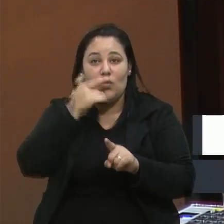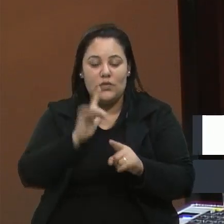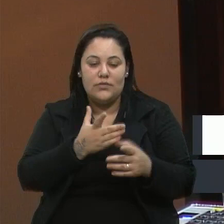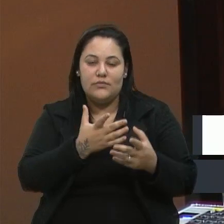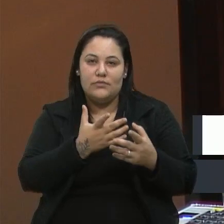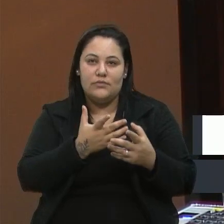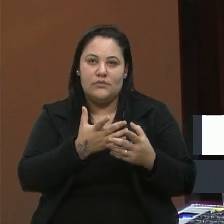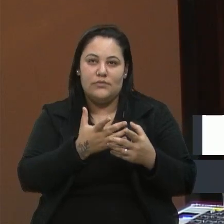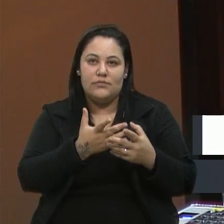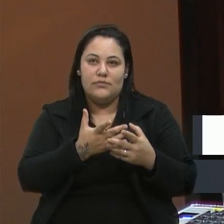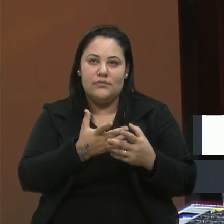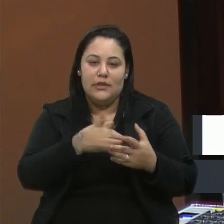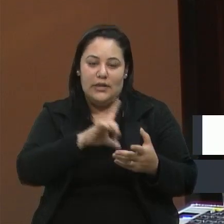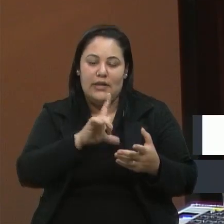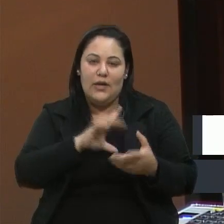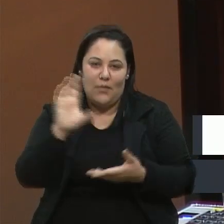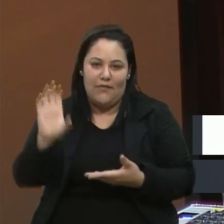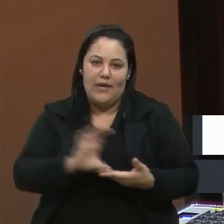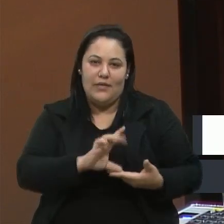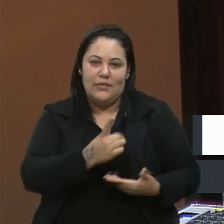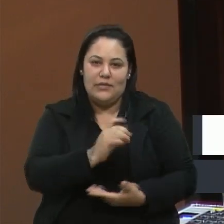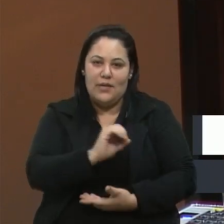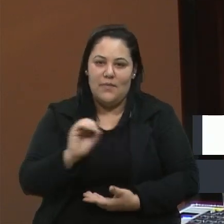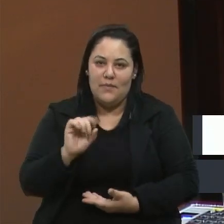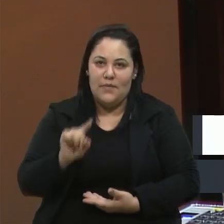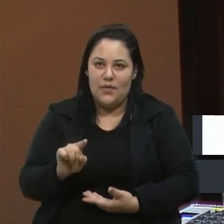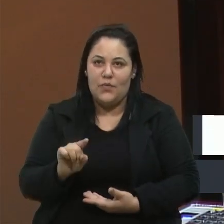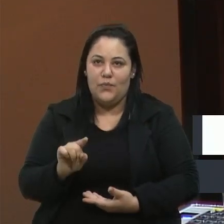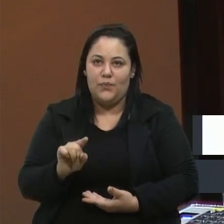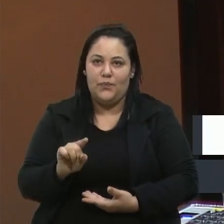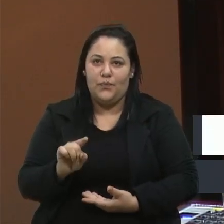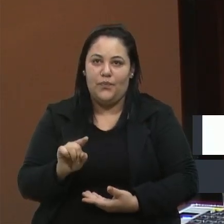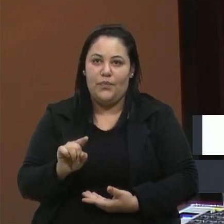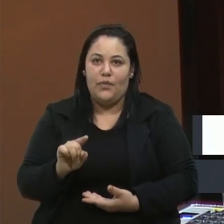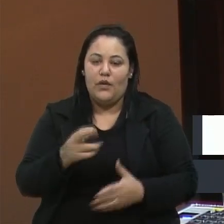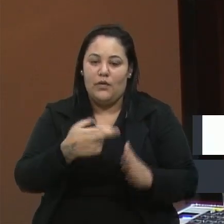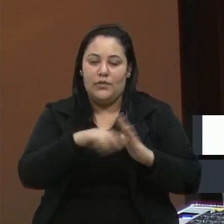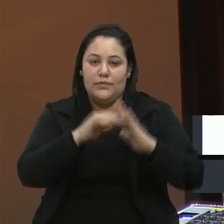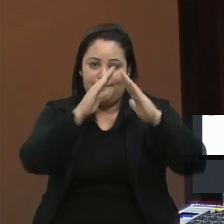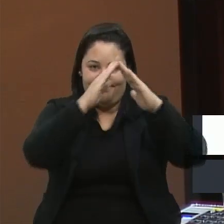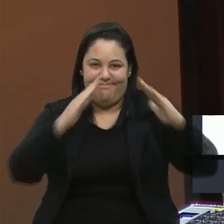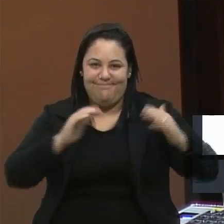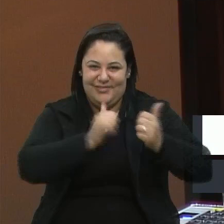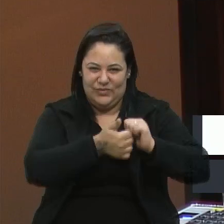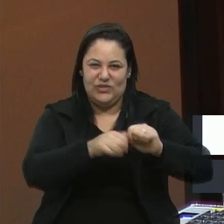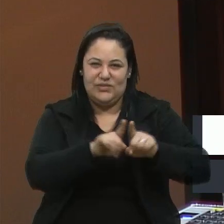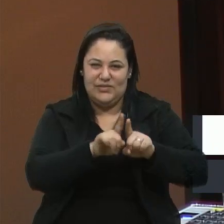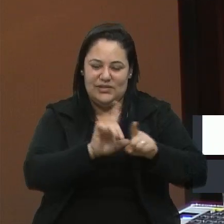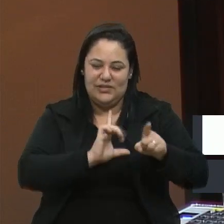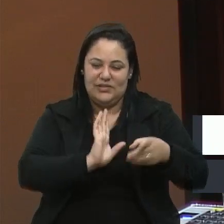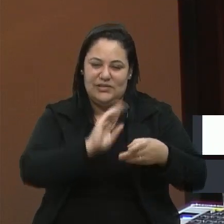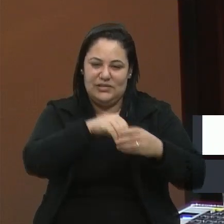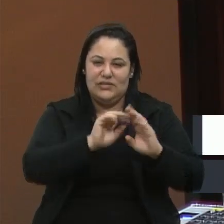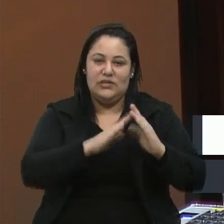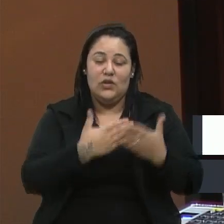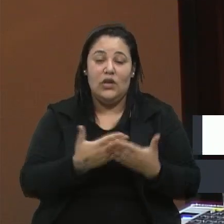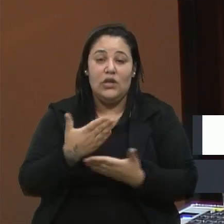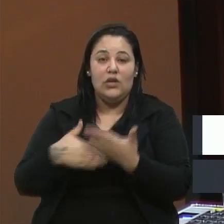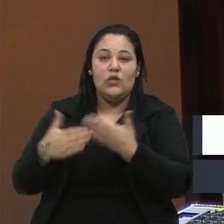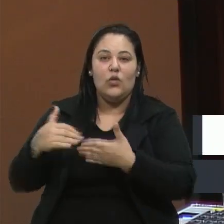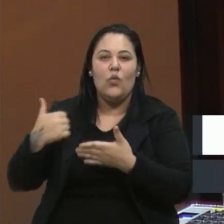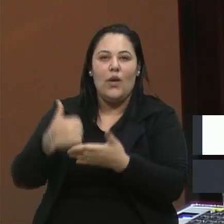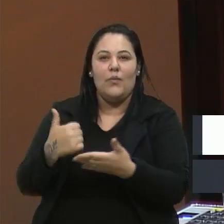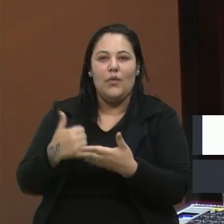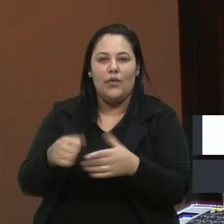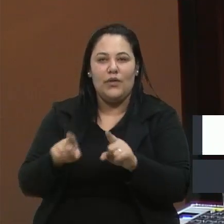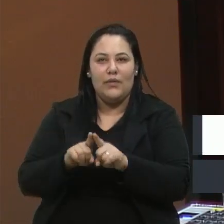mil para a revitalização desse ginásio que existe lá, e também com todo o apoio do